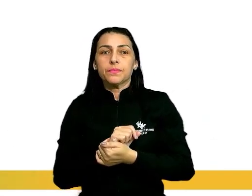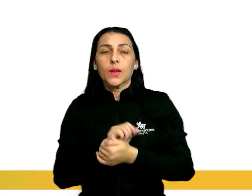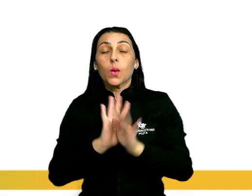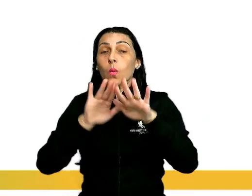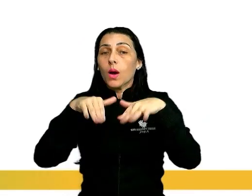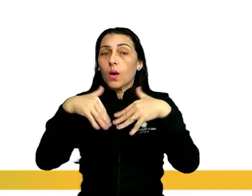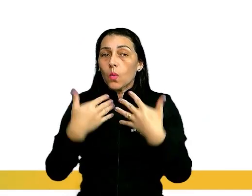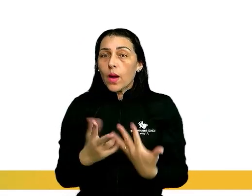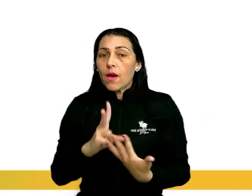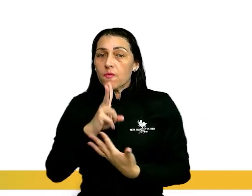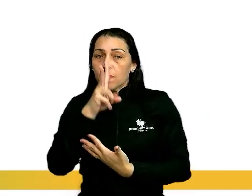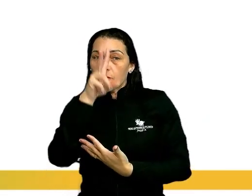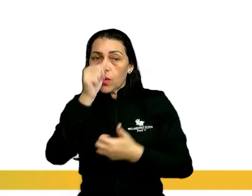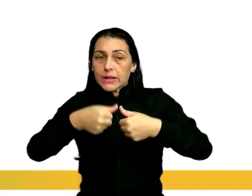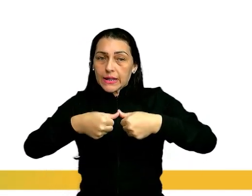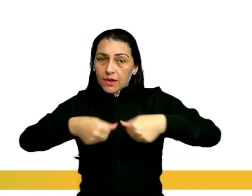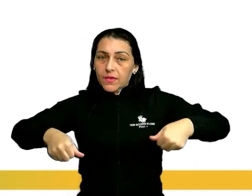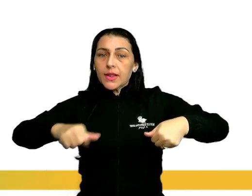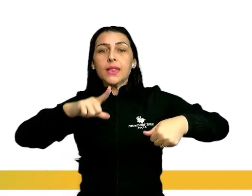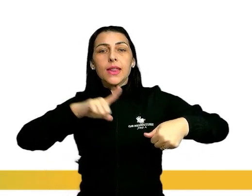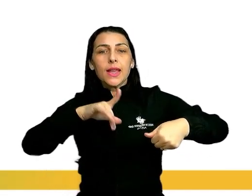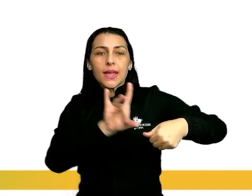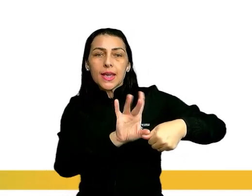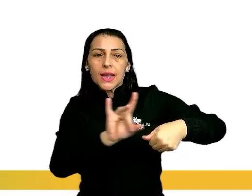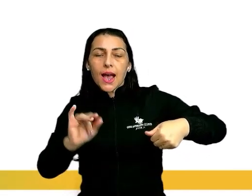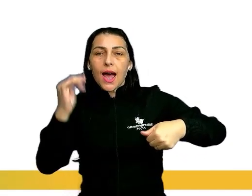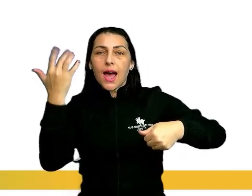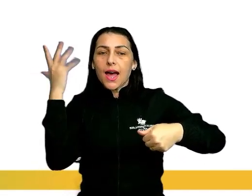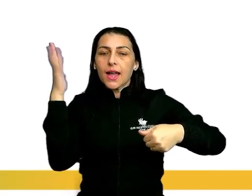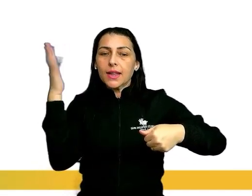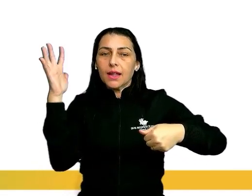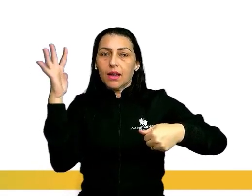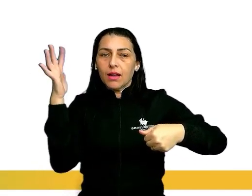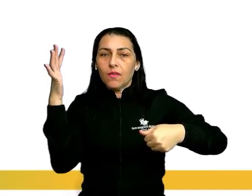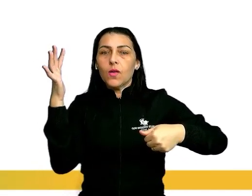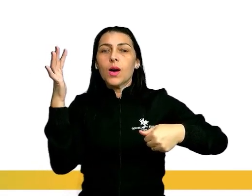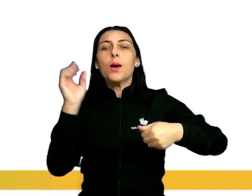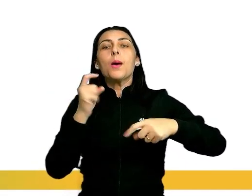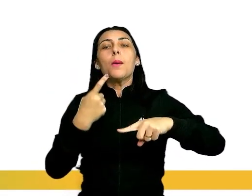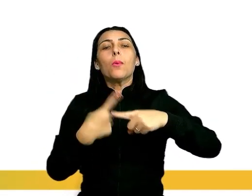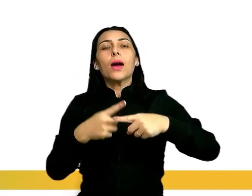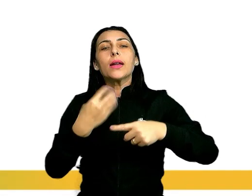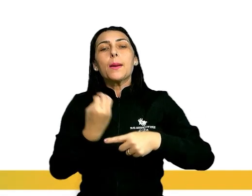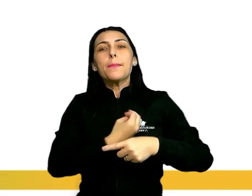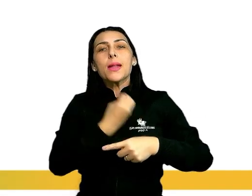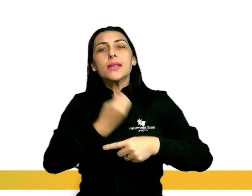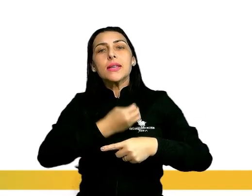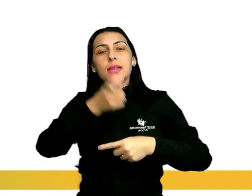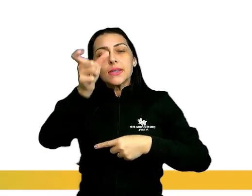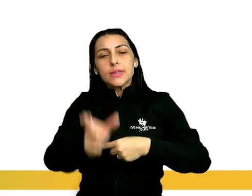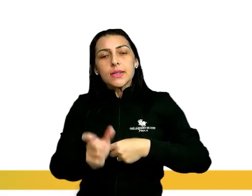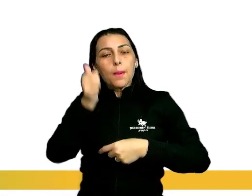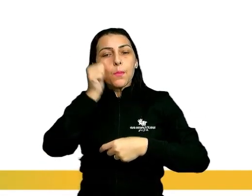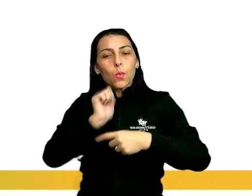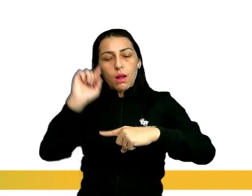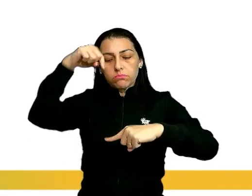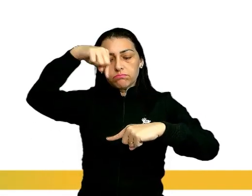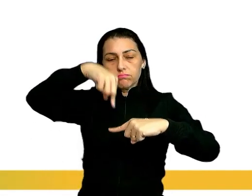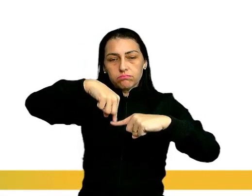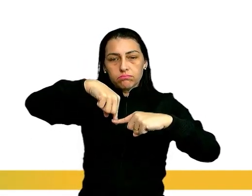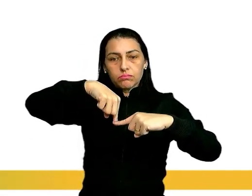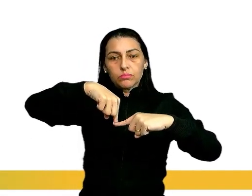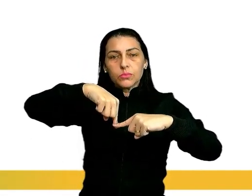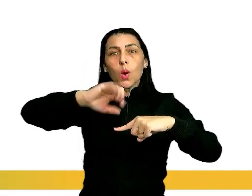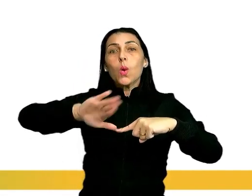qual é a força que a fita exerce em cada uma das Árvores por causa da presença da atleta então ele quer saber